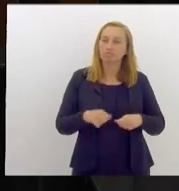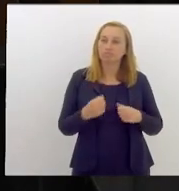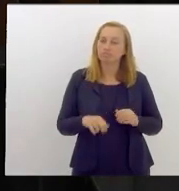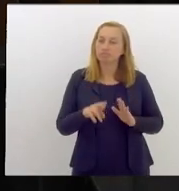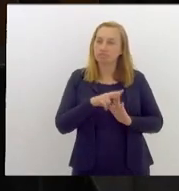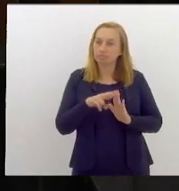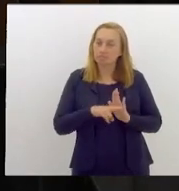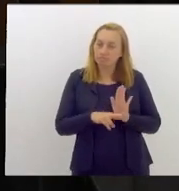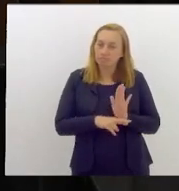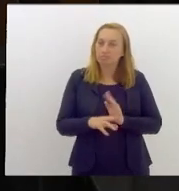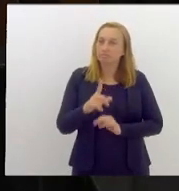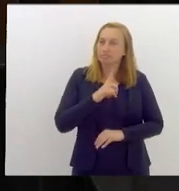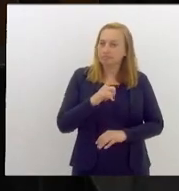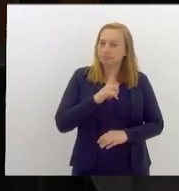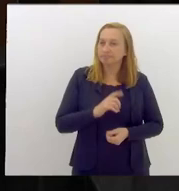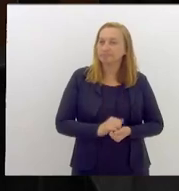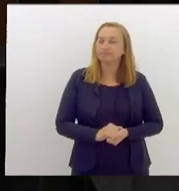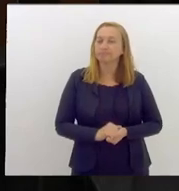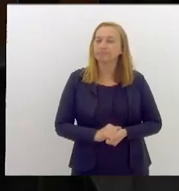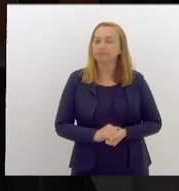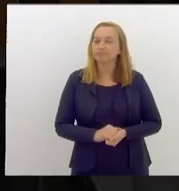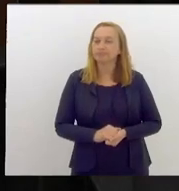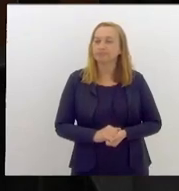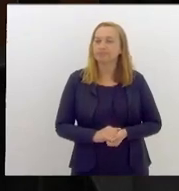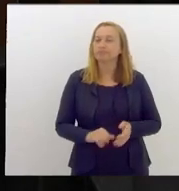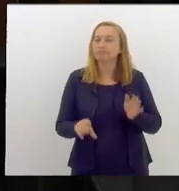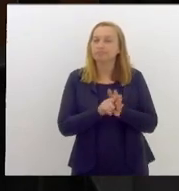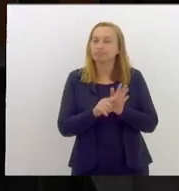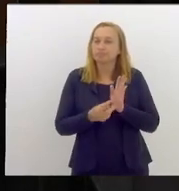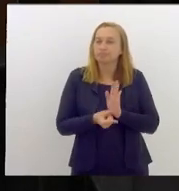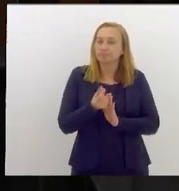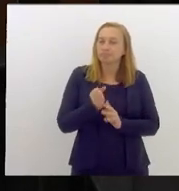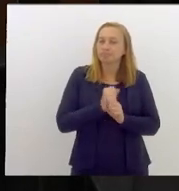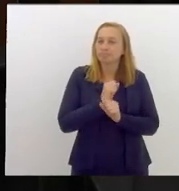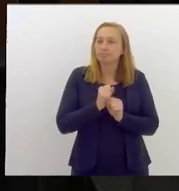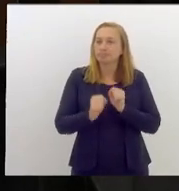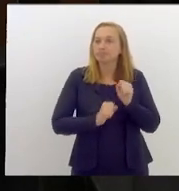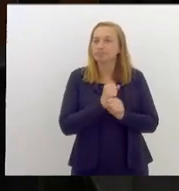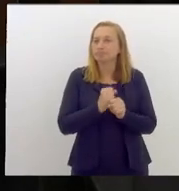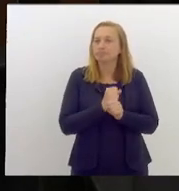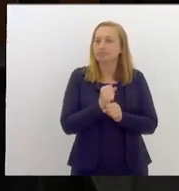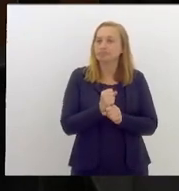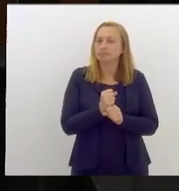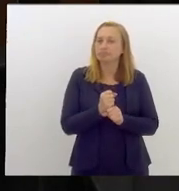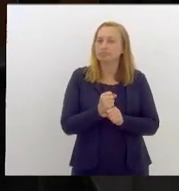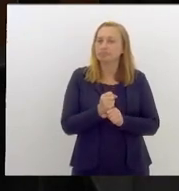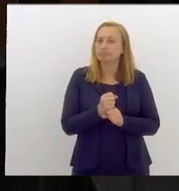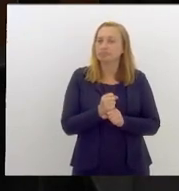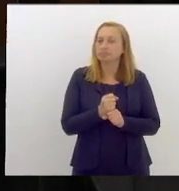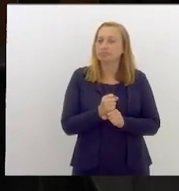diretrizes nós temos que estabelecer uma lei orçamentária anual que fix